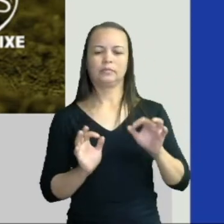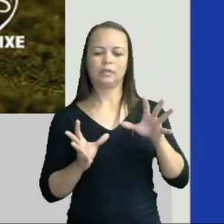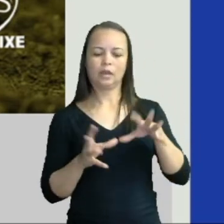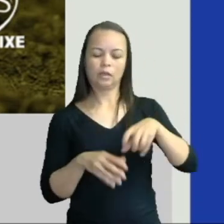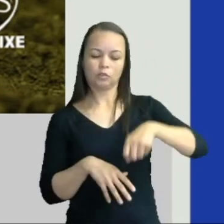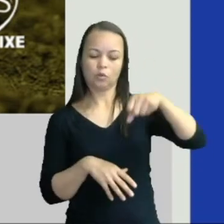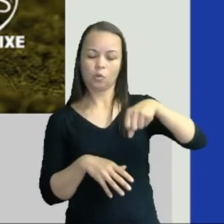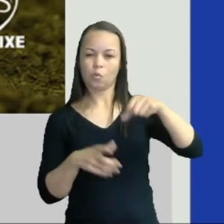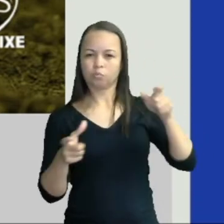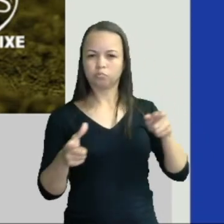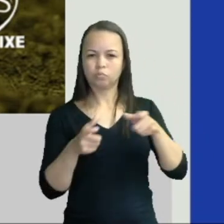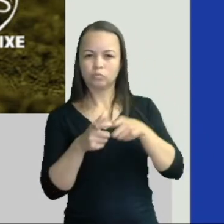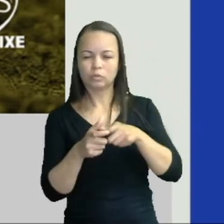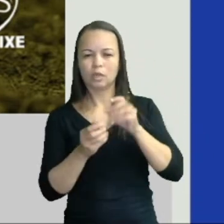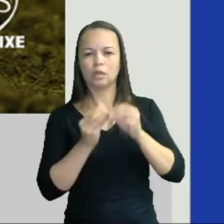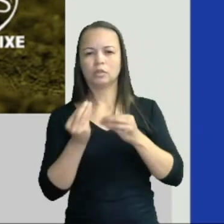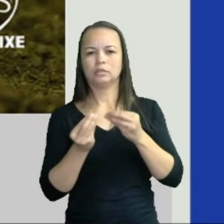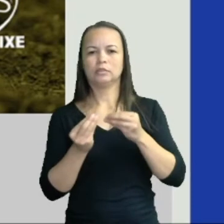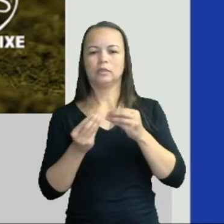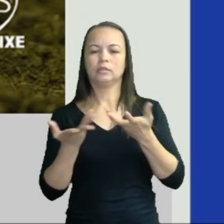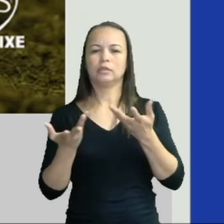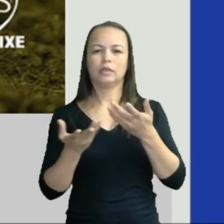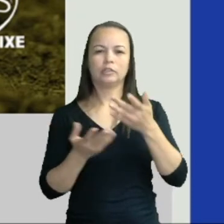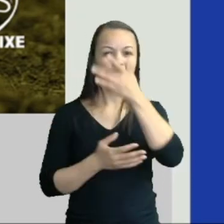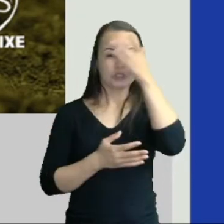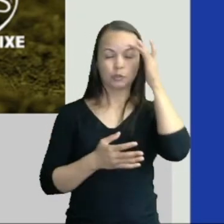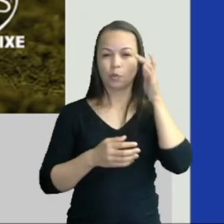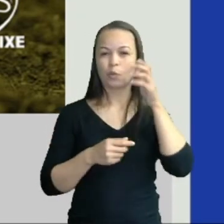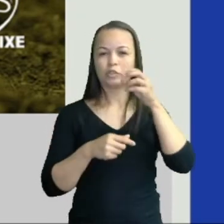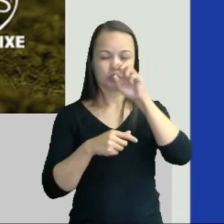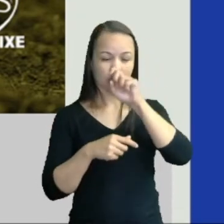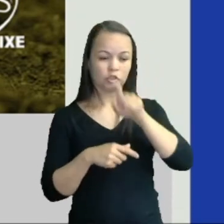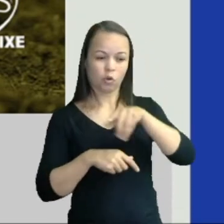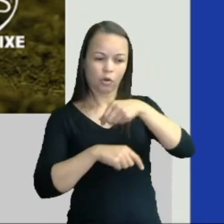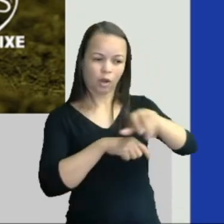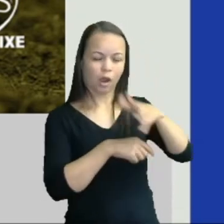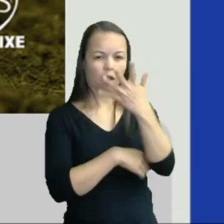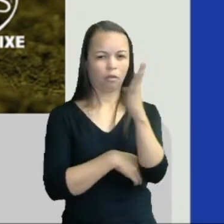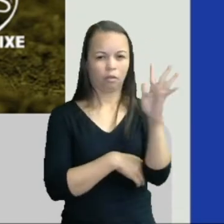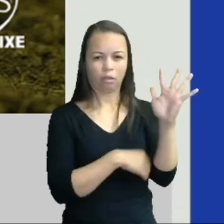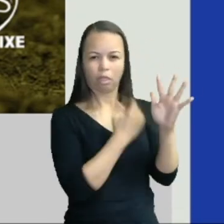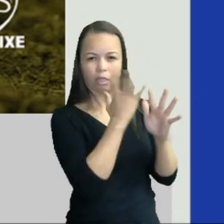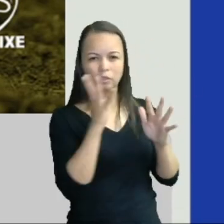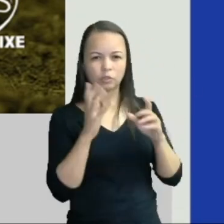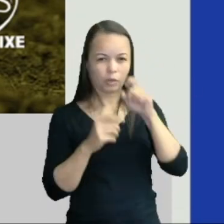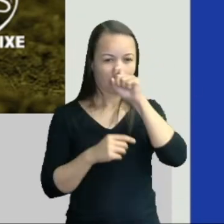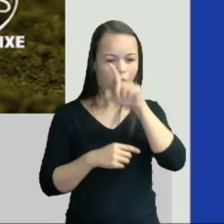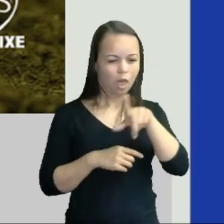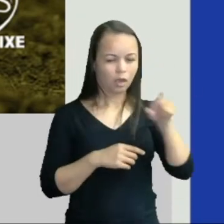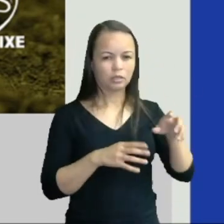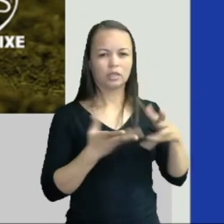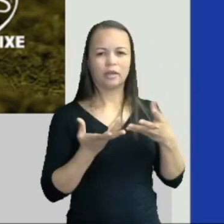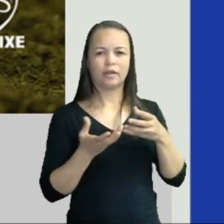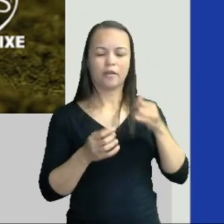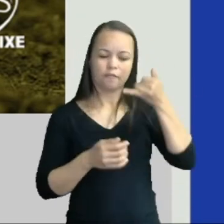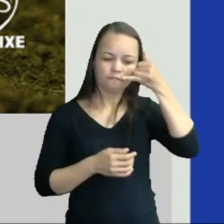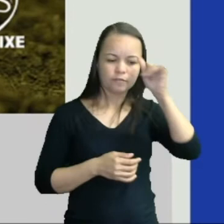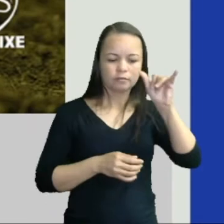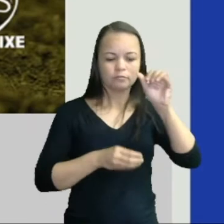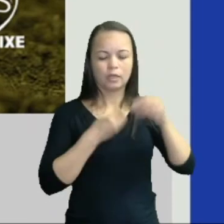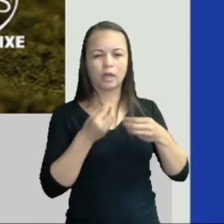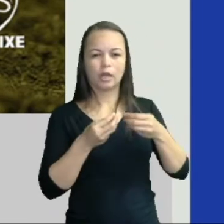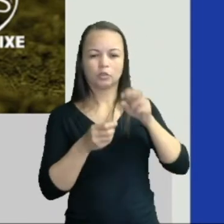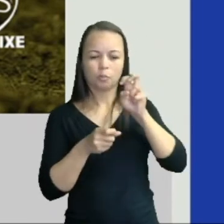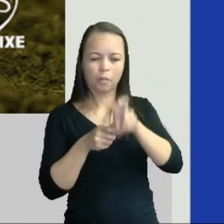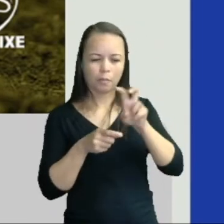plástico no dia a dia, denunciando casos de descartes incorretos de resíduos na natureza, evitando fungicidas, herbicidas